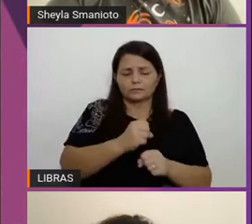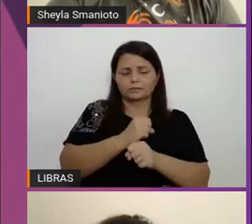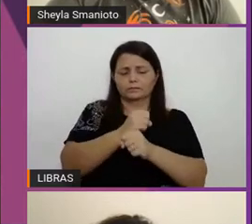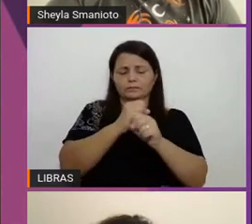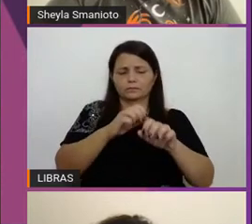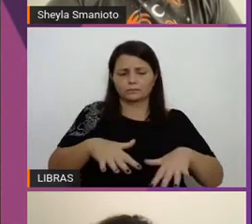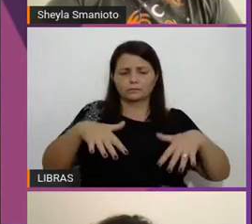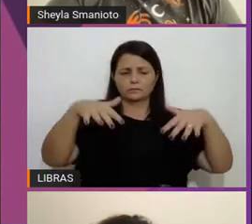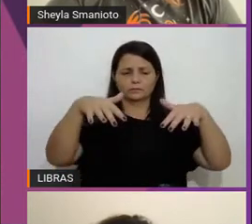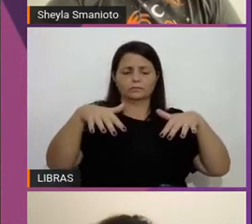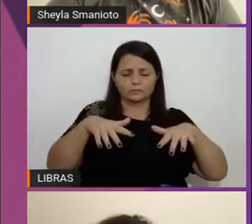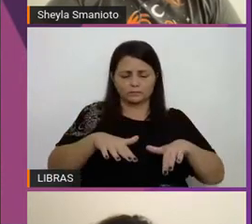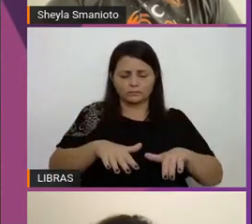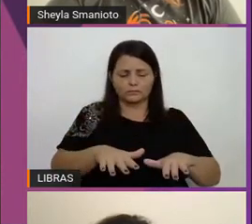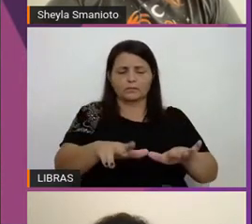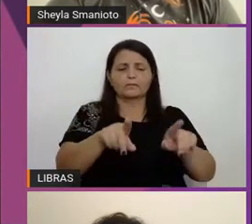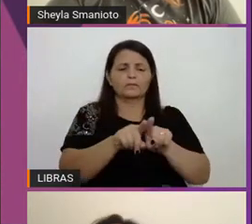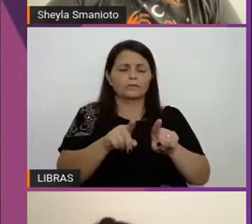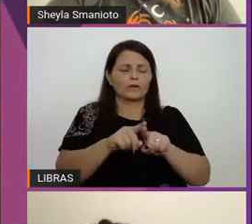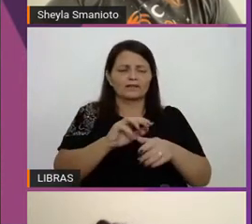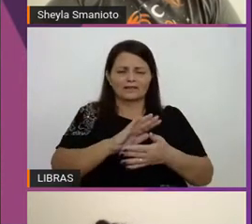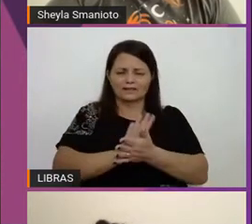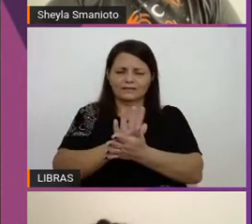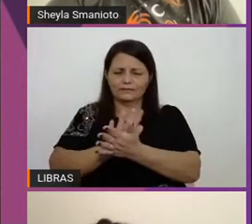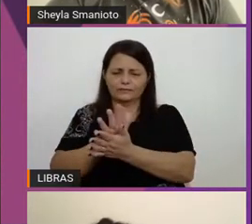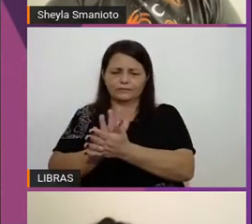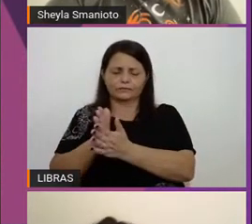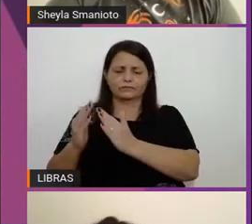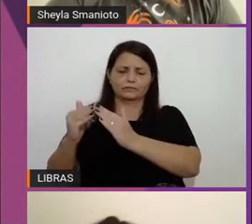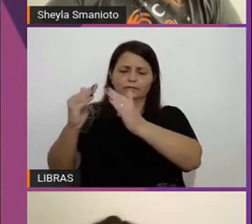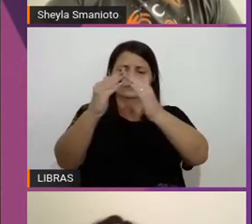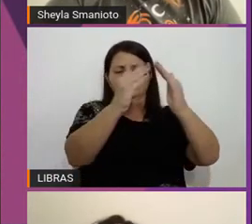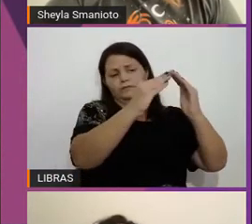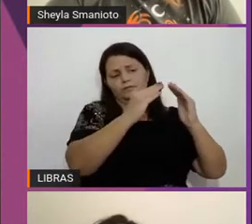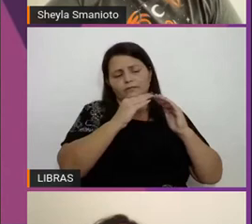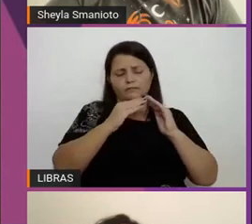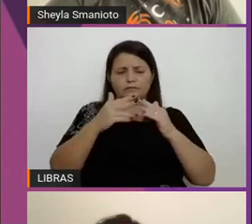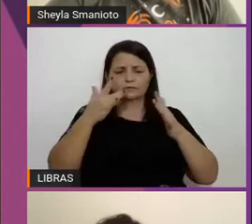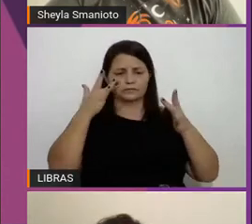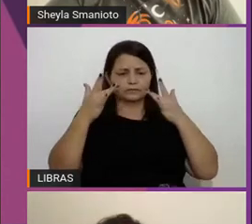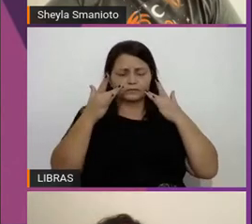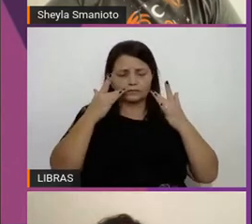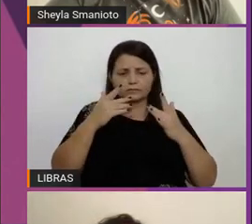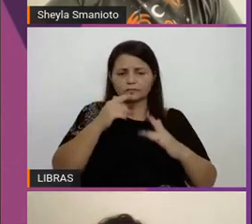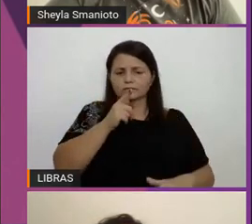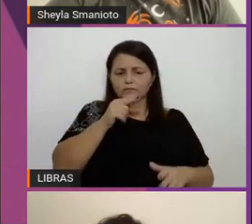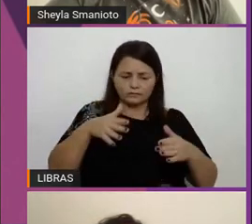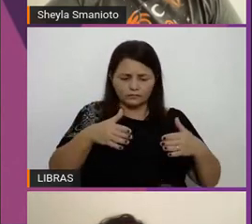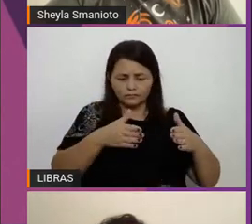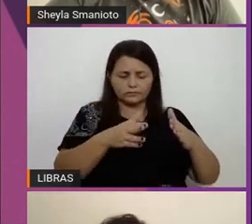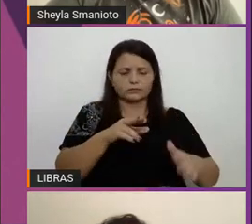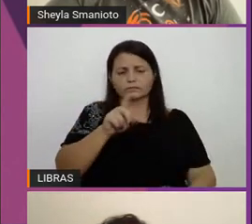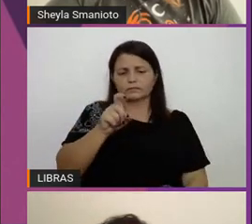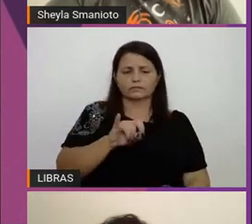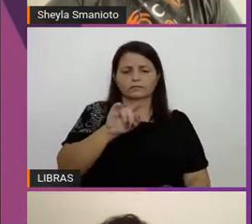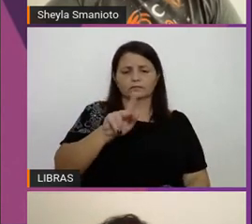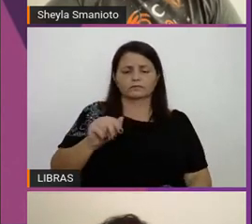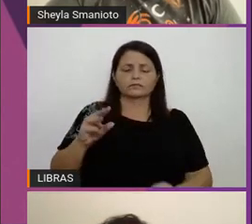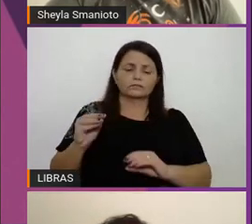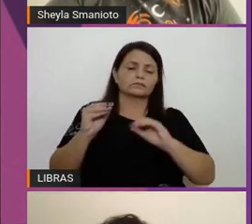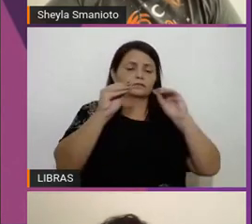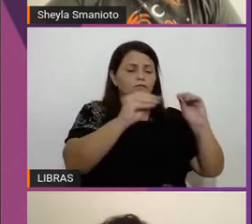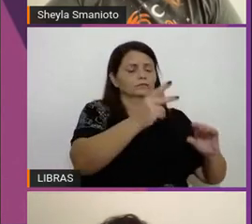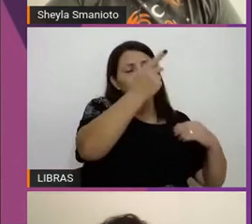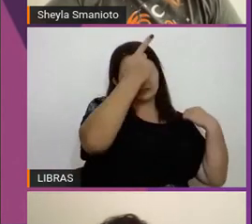certa de que destruirá a vida de comunidades ribeirinhas e indígenas do Rio Xingu e muda-se para